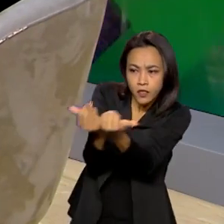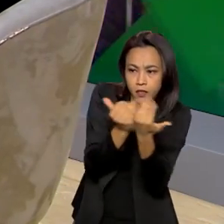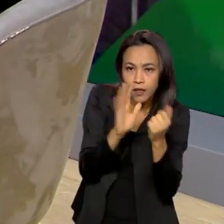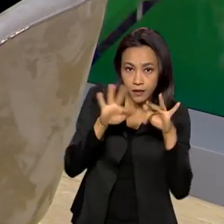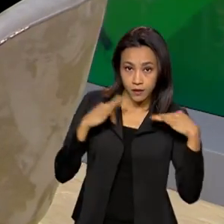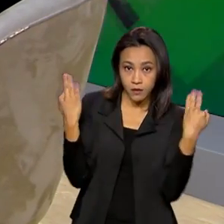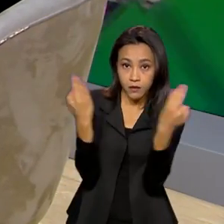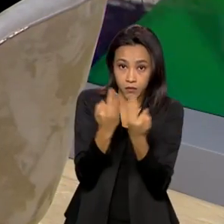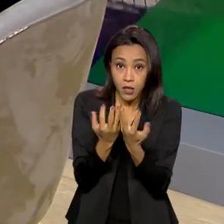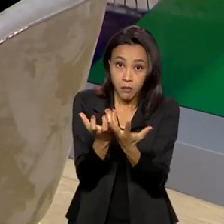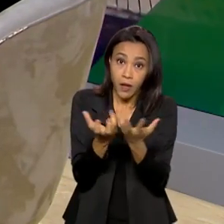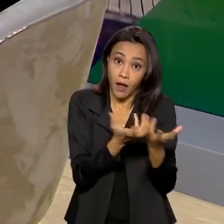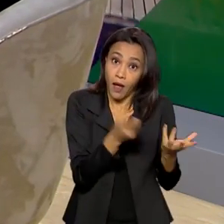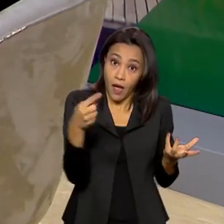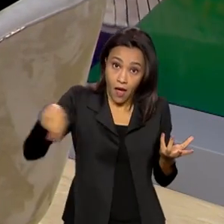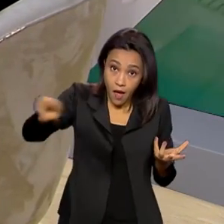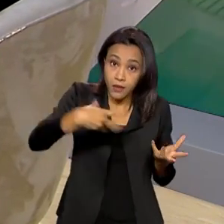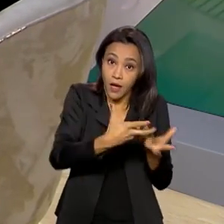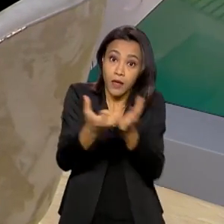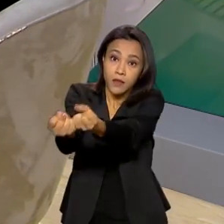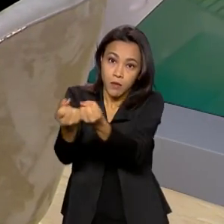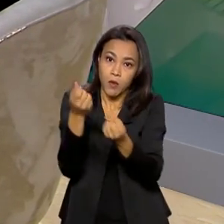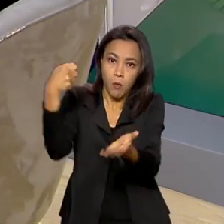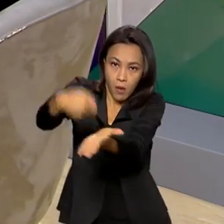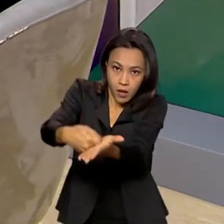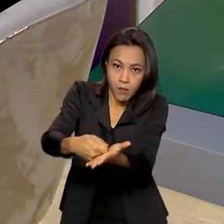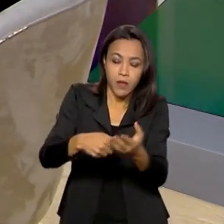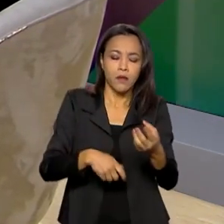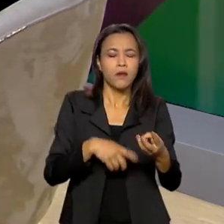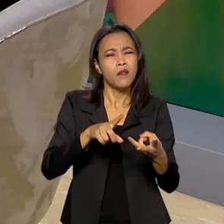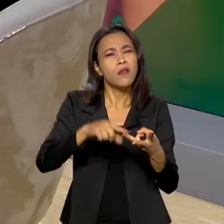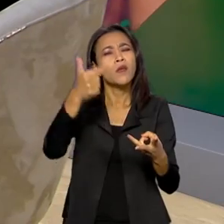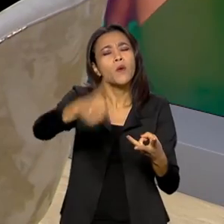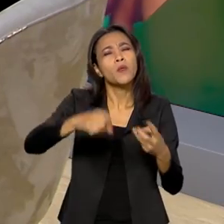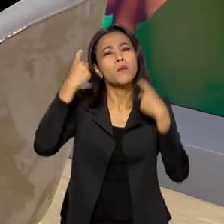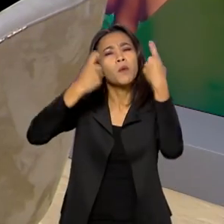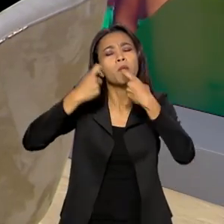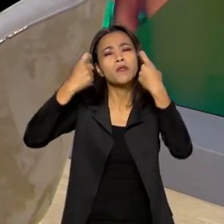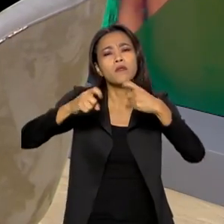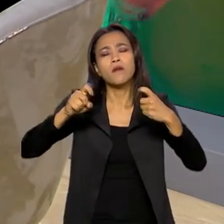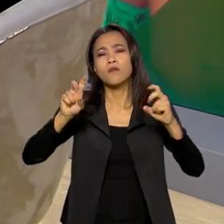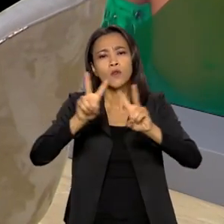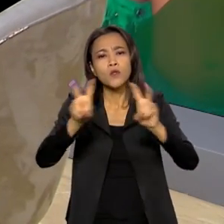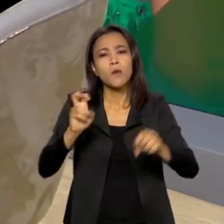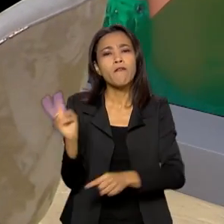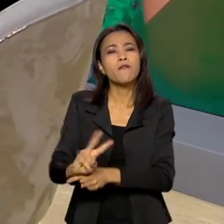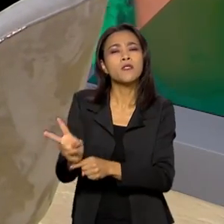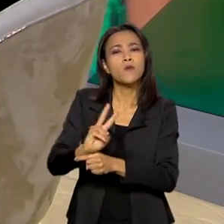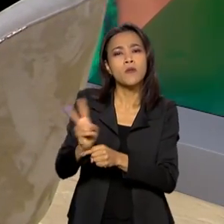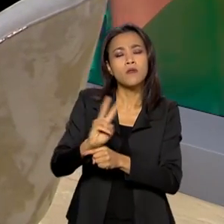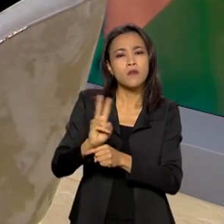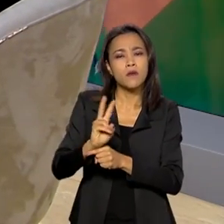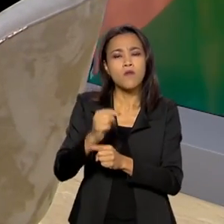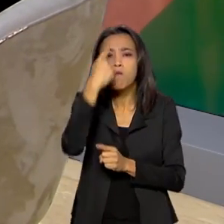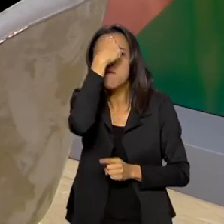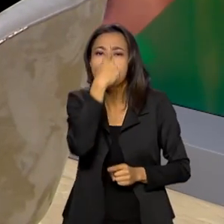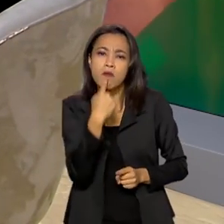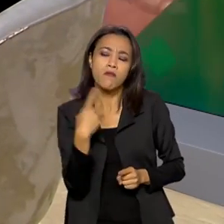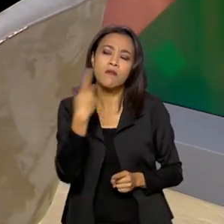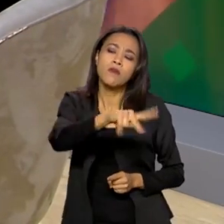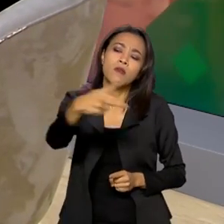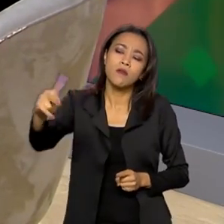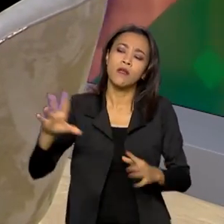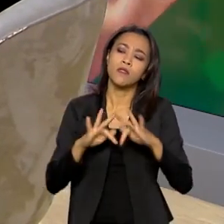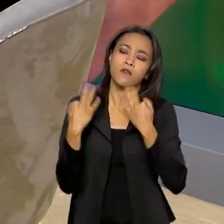recebimento dos pagamentos do auxílio Brasil há uma preocupação grande em relação à fiscalização do perfil dessas famílias em relação se